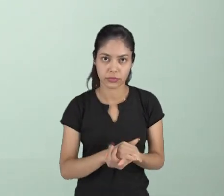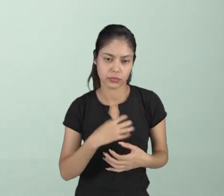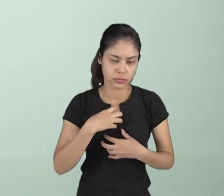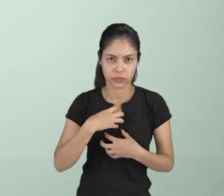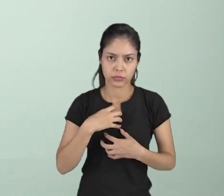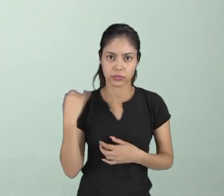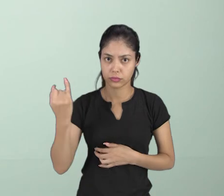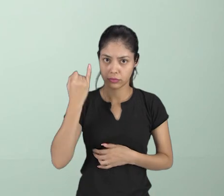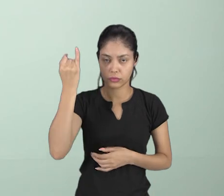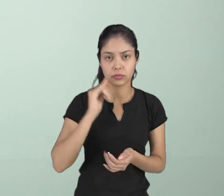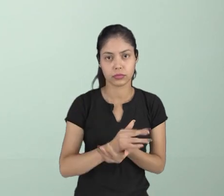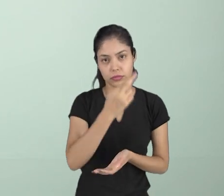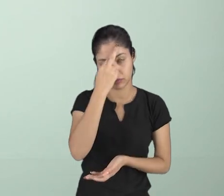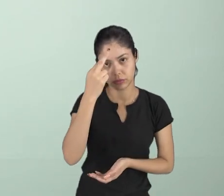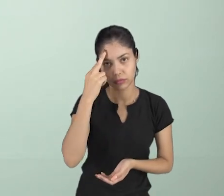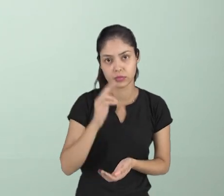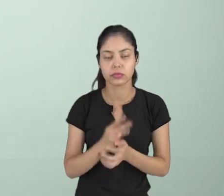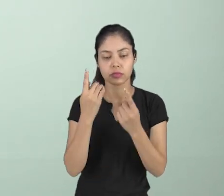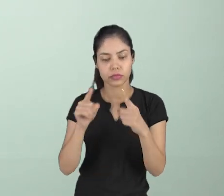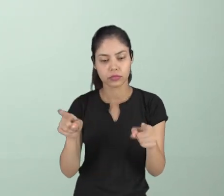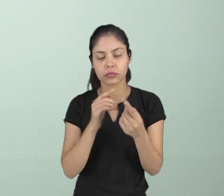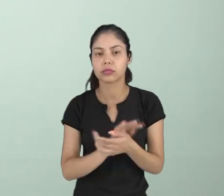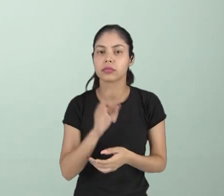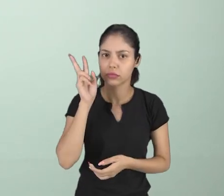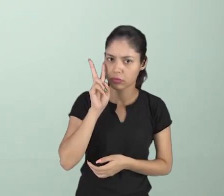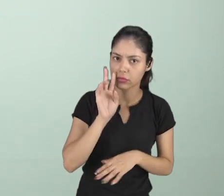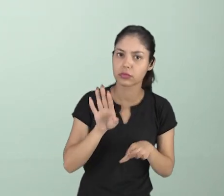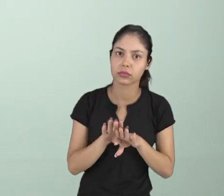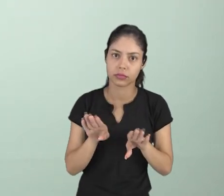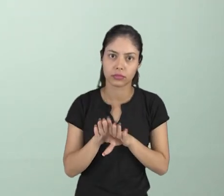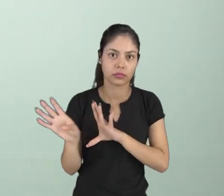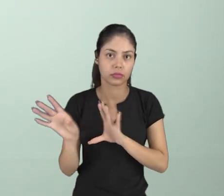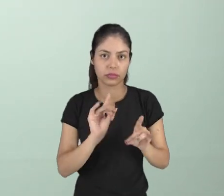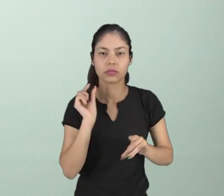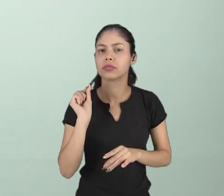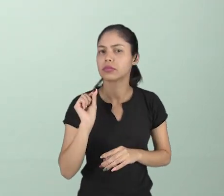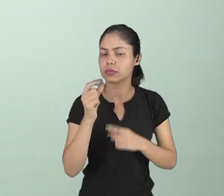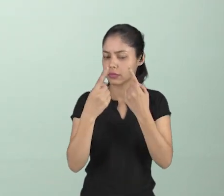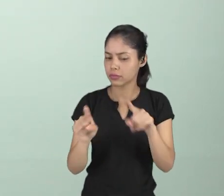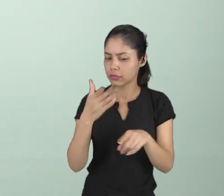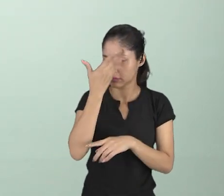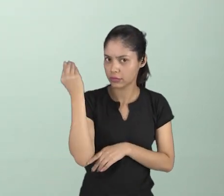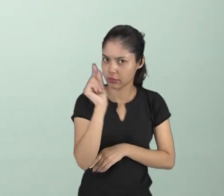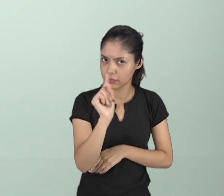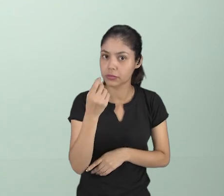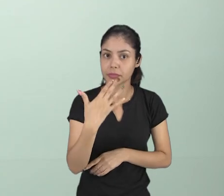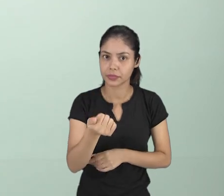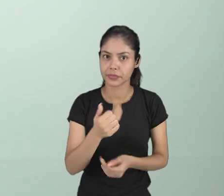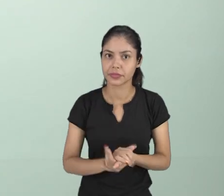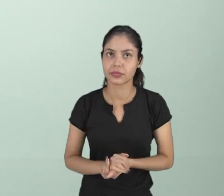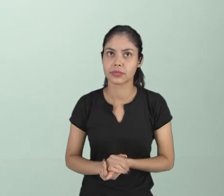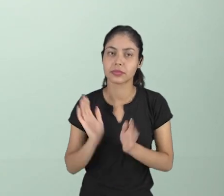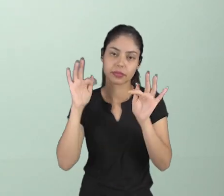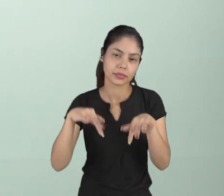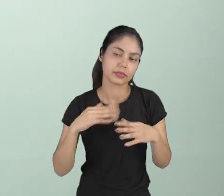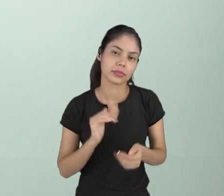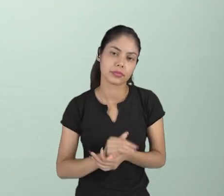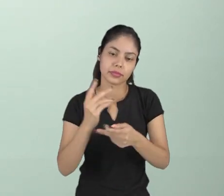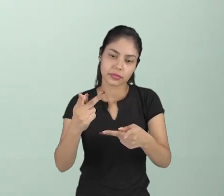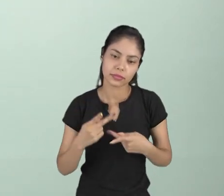momentos importantes da história da música e lhe relembrar também o que vem a ser a música. Não esqueçam disso, tá bom? Por fim, quero